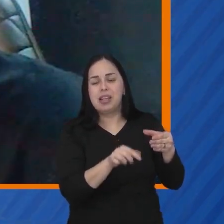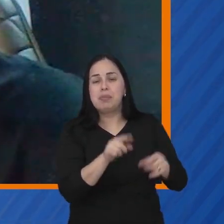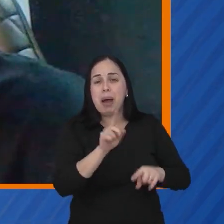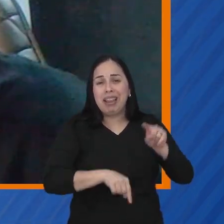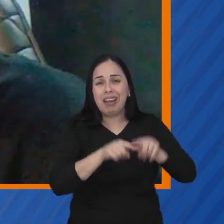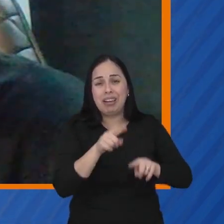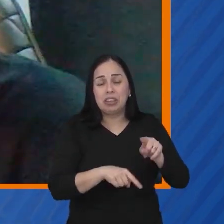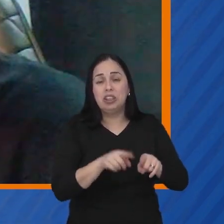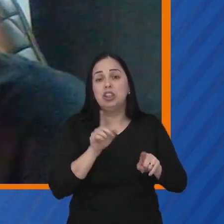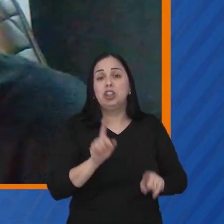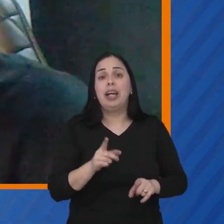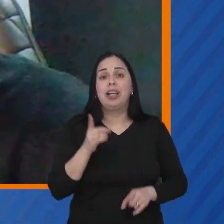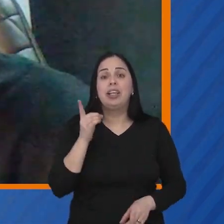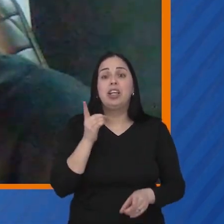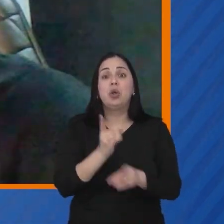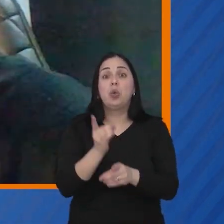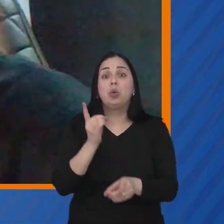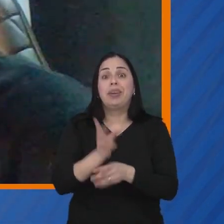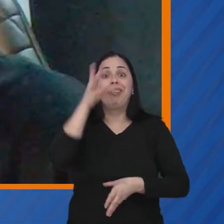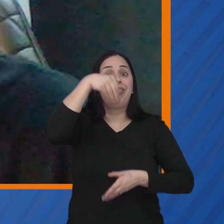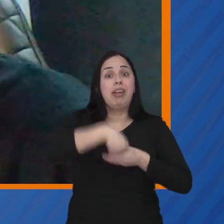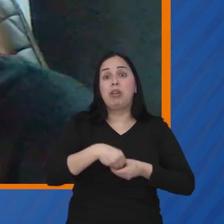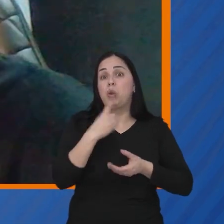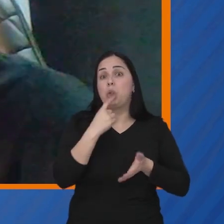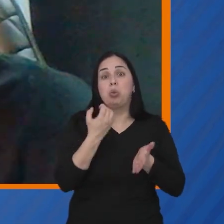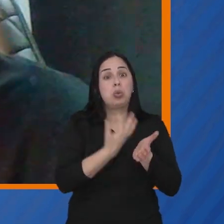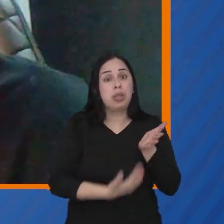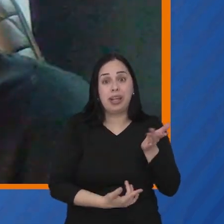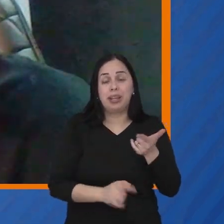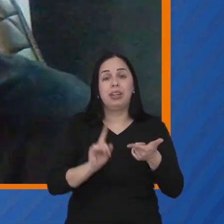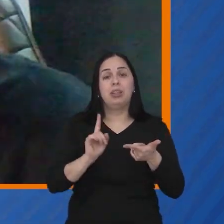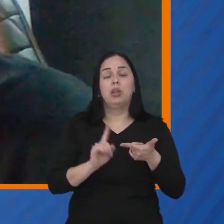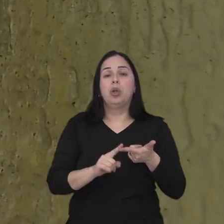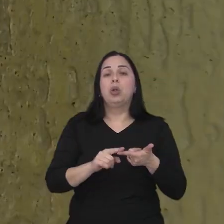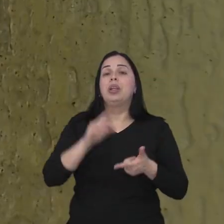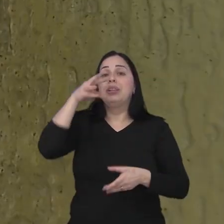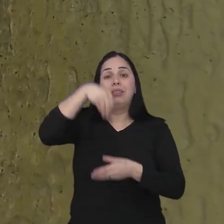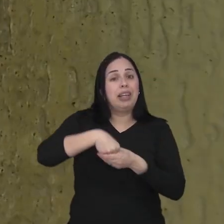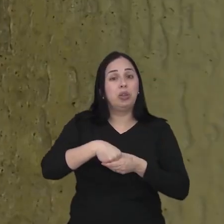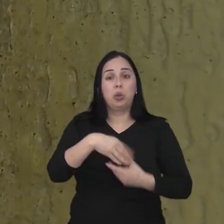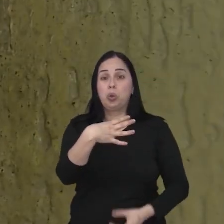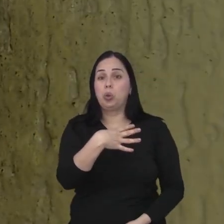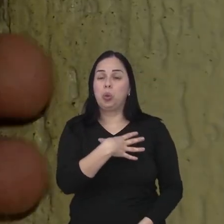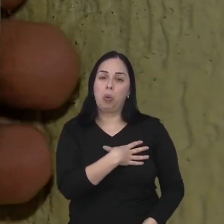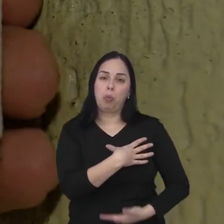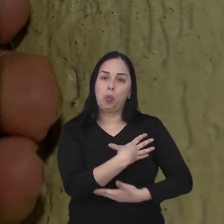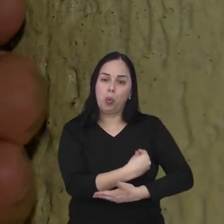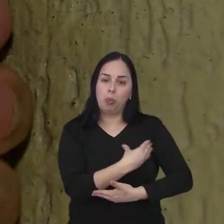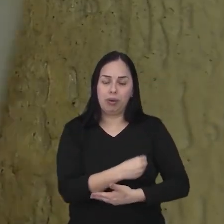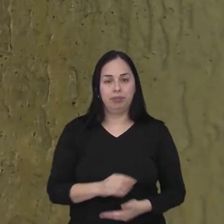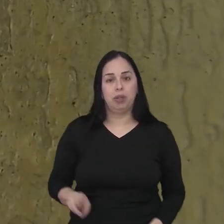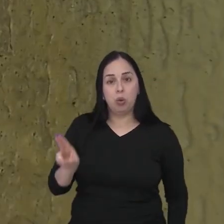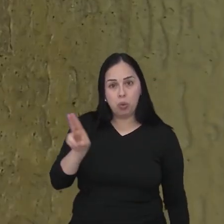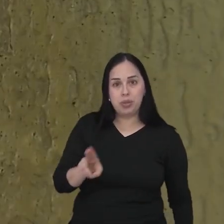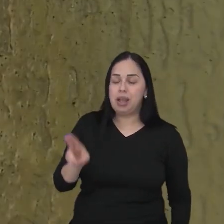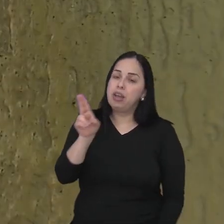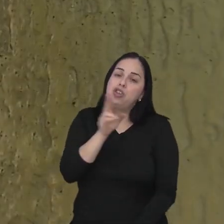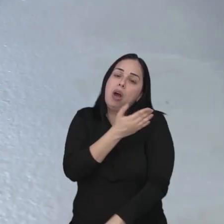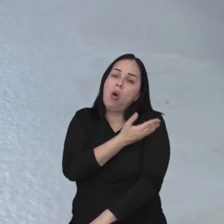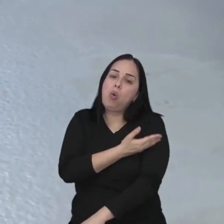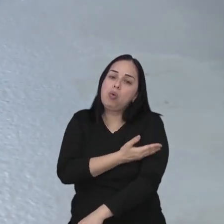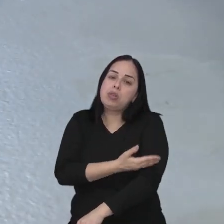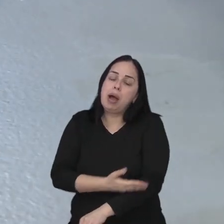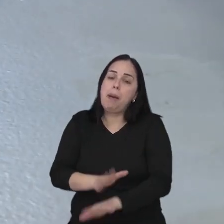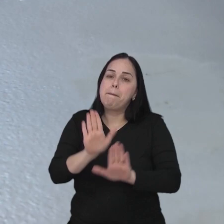Esses materiais já estão sendo encontrados no nosso sangue, leite materno. Usar os copos plásticos descartáveis é um